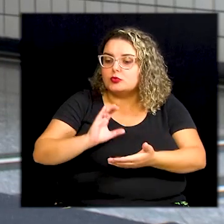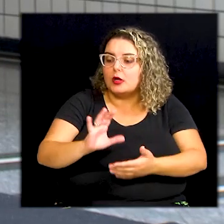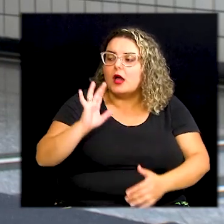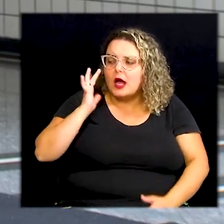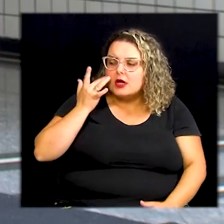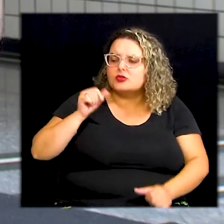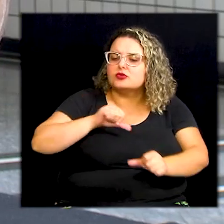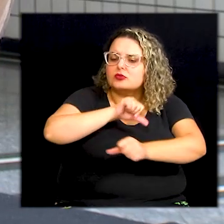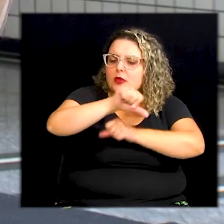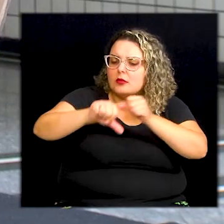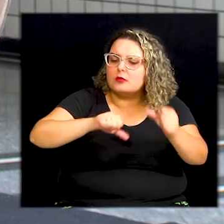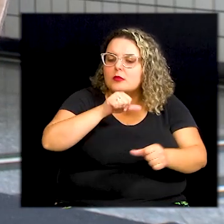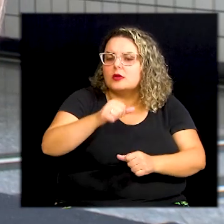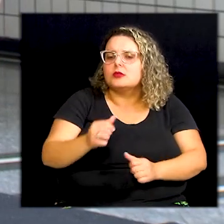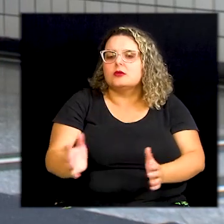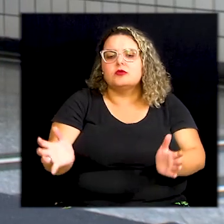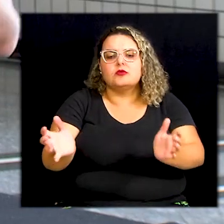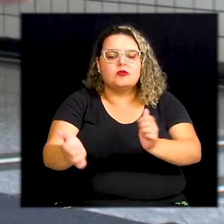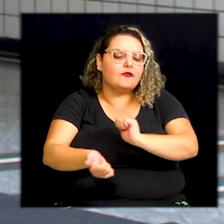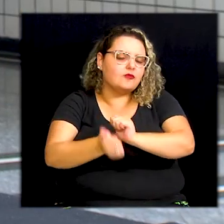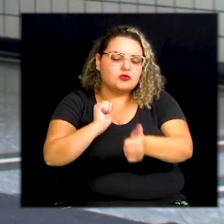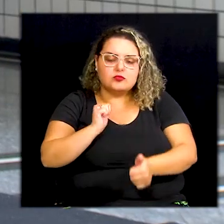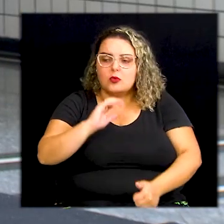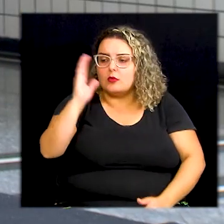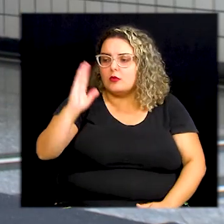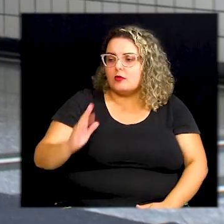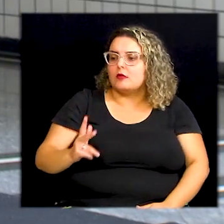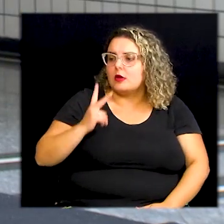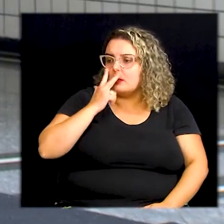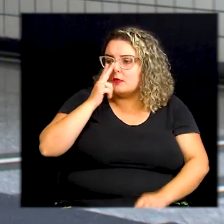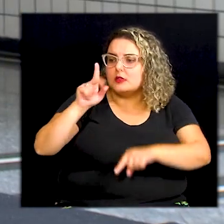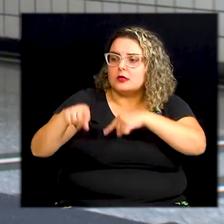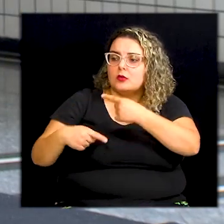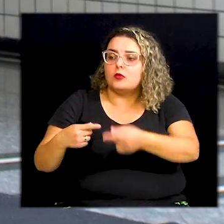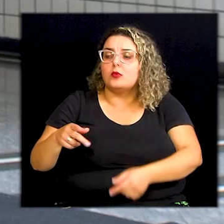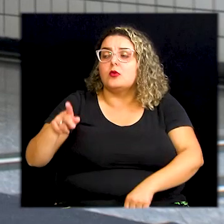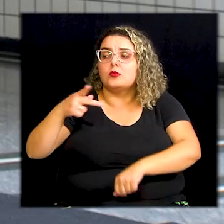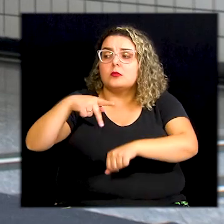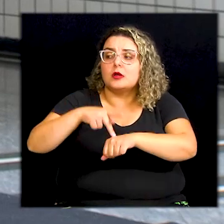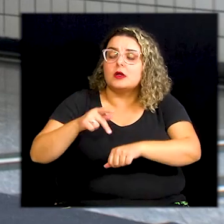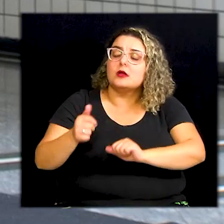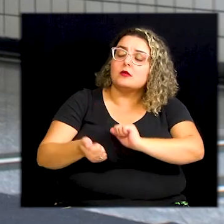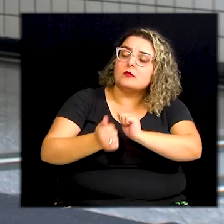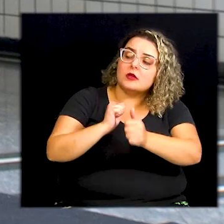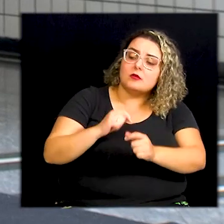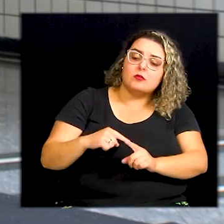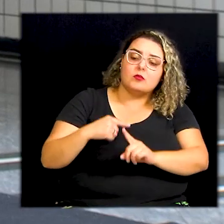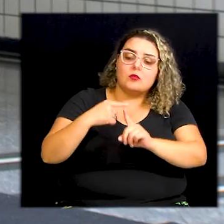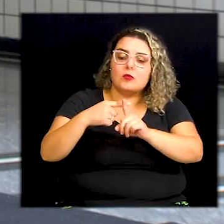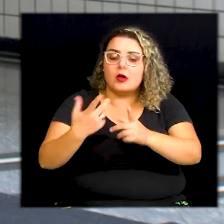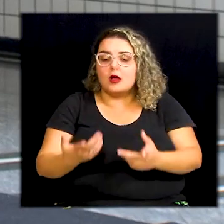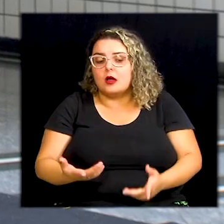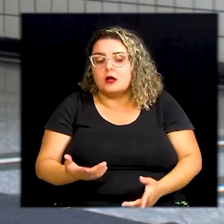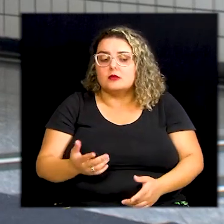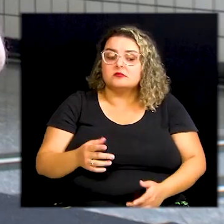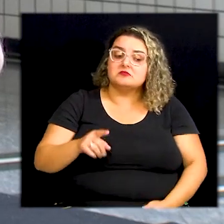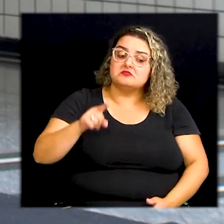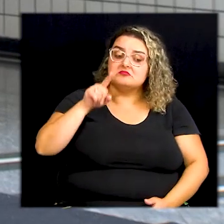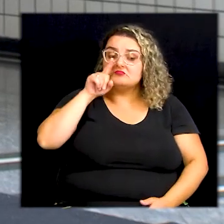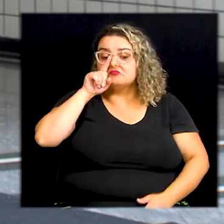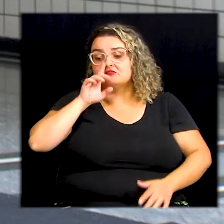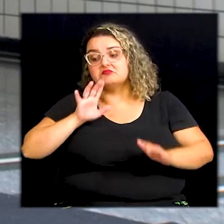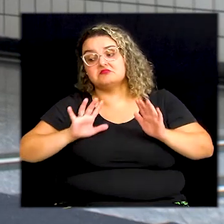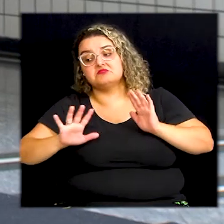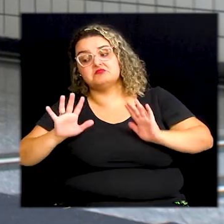investimento? Você acha que vai mudar o futebol brasileiro, vai ficar parecido com algum outro país? Para você que é atleta, vê positivo, está com o pé